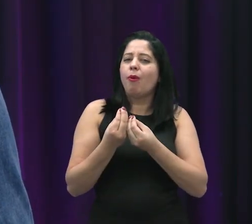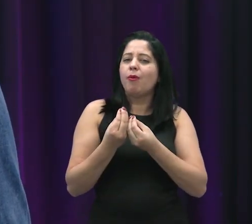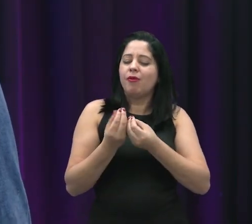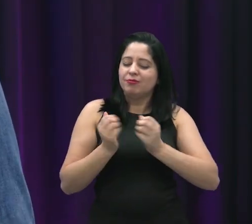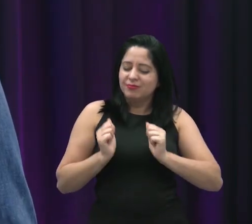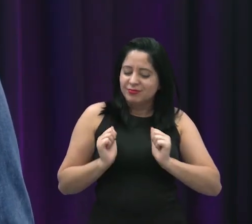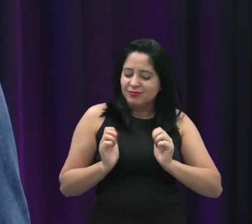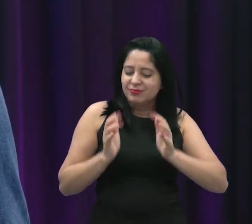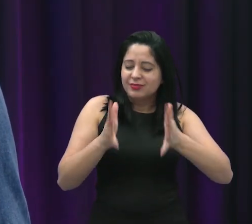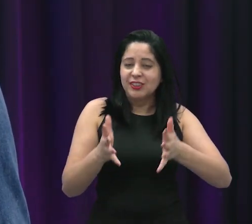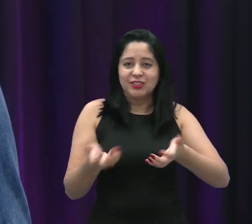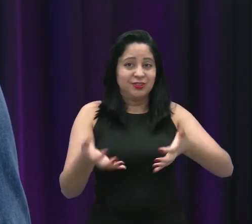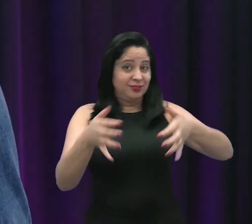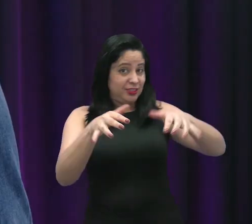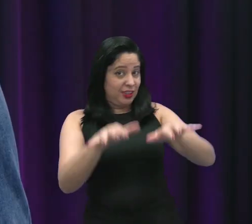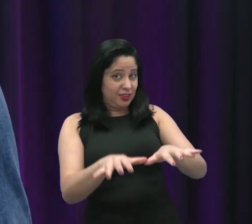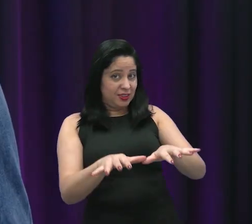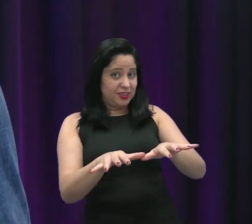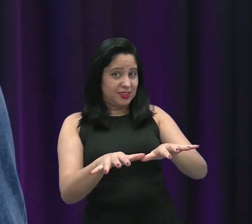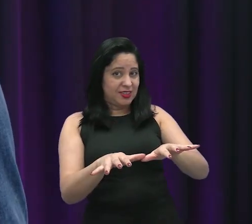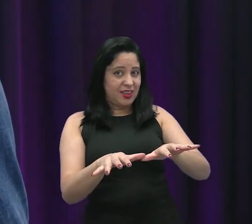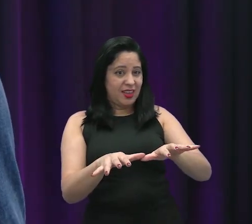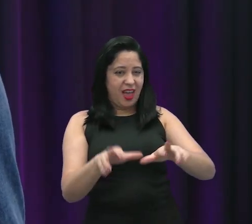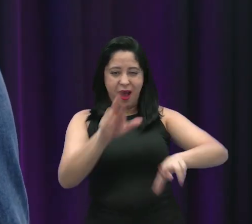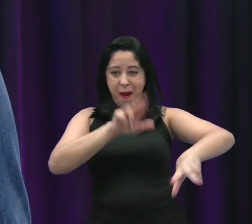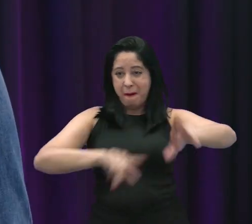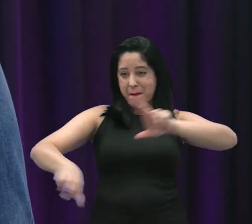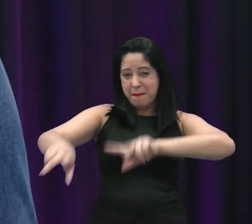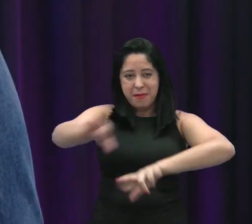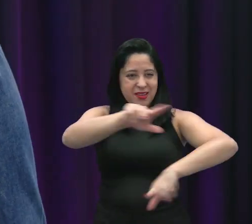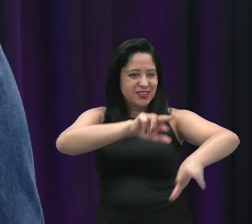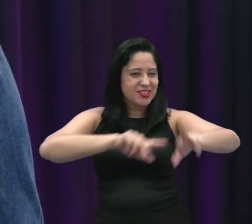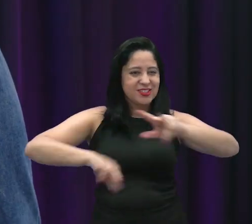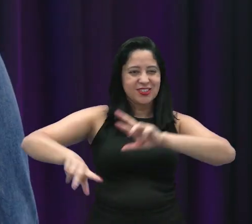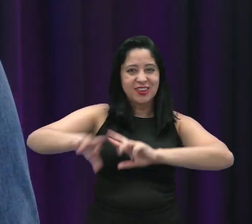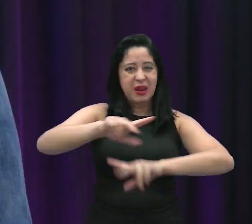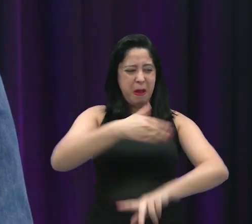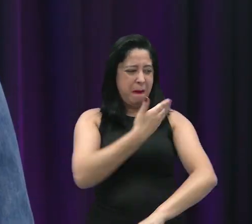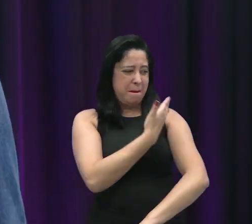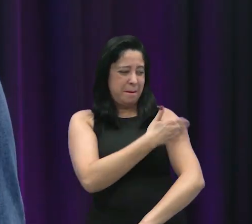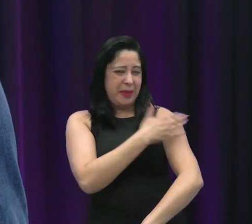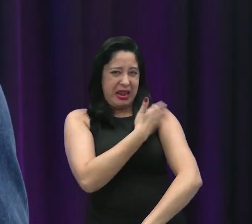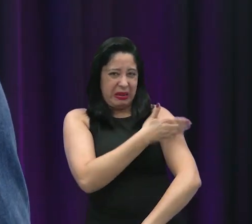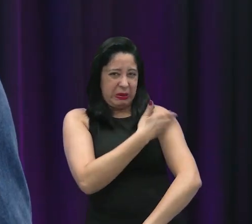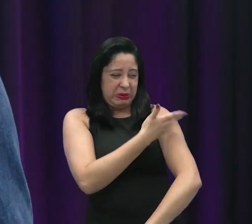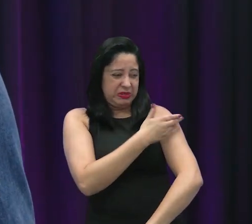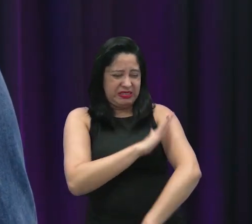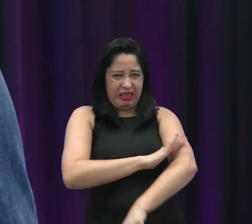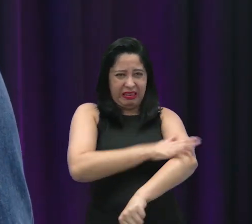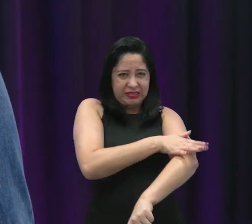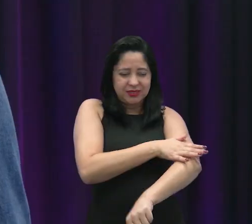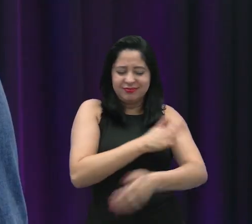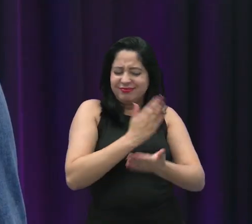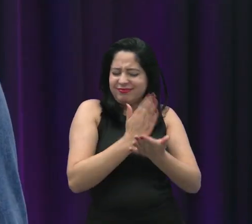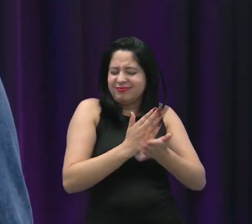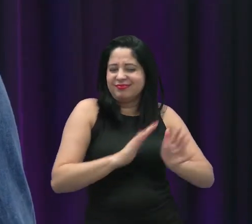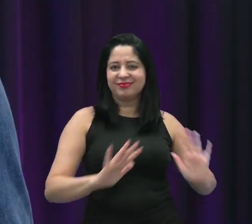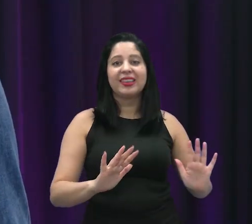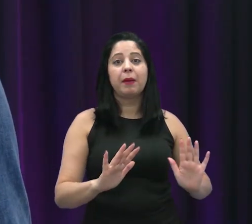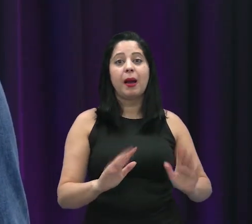mudança, promover a inclusão social, celebrar as diversidades e desmistificar o preconceito. Para